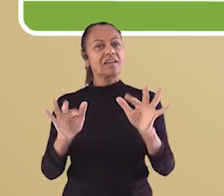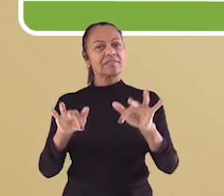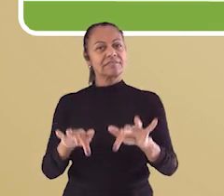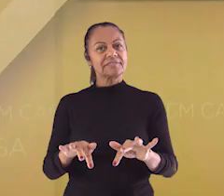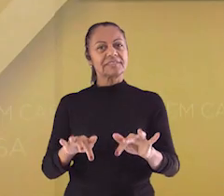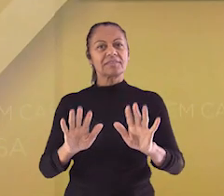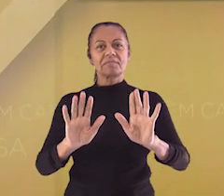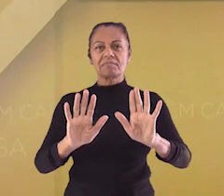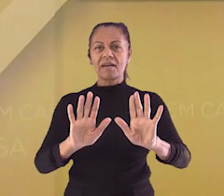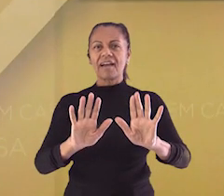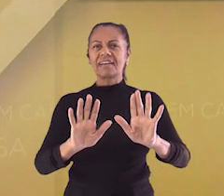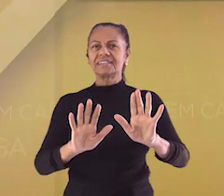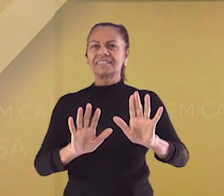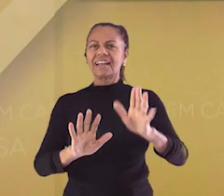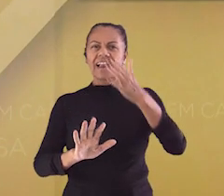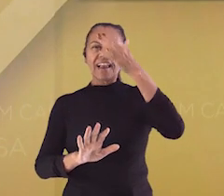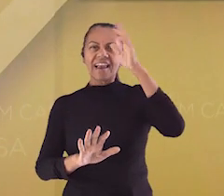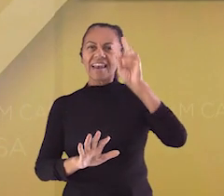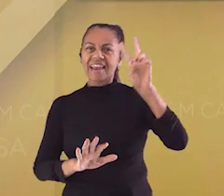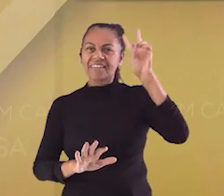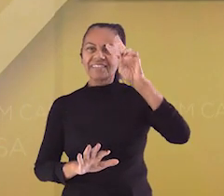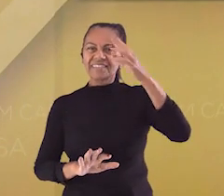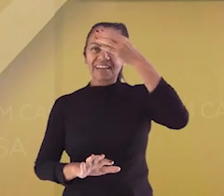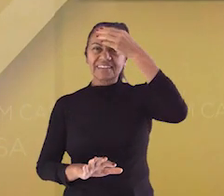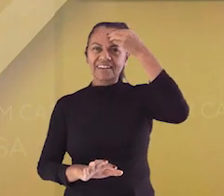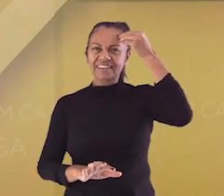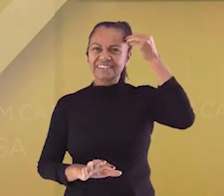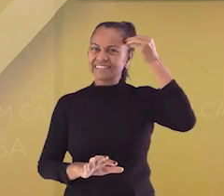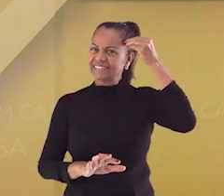mesmo? Nossa aula chegou ao fim.